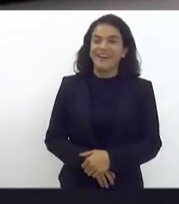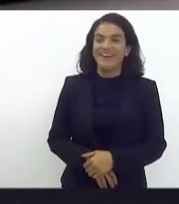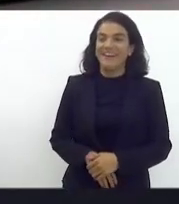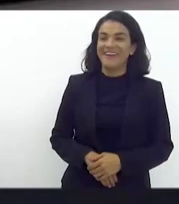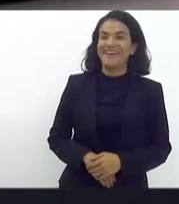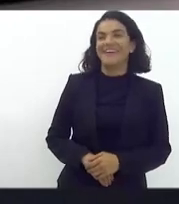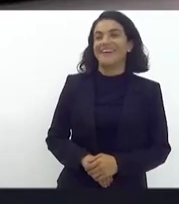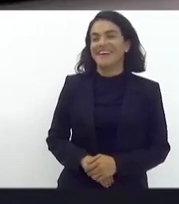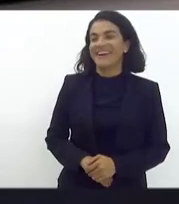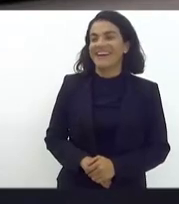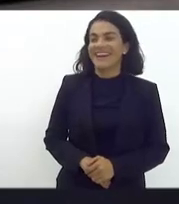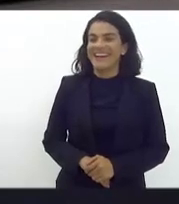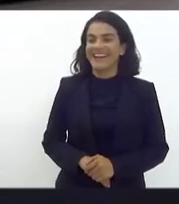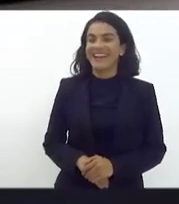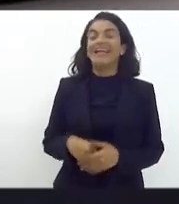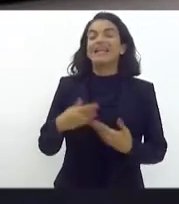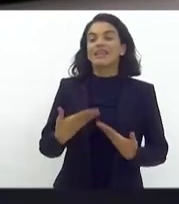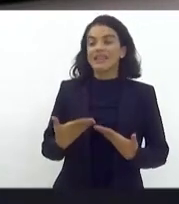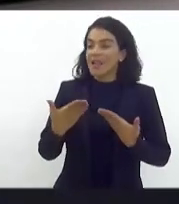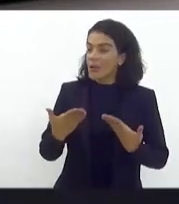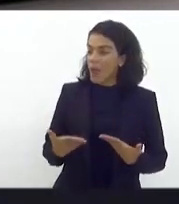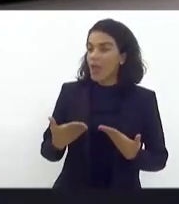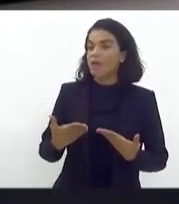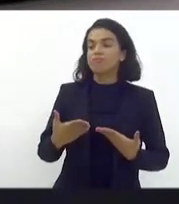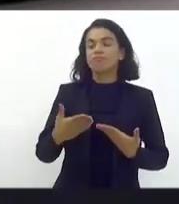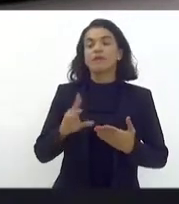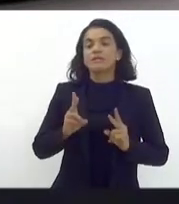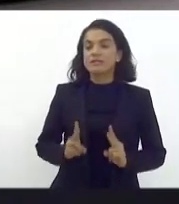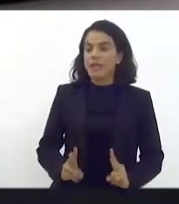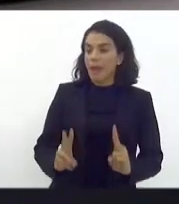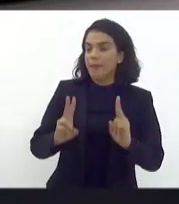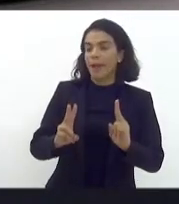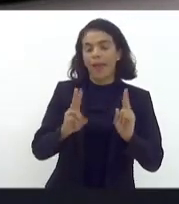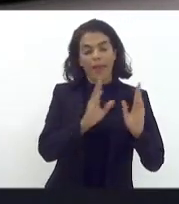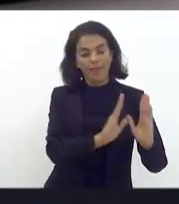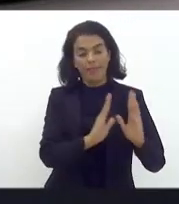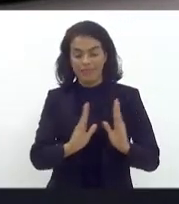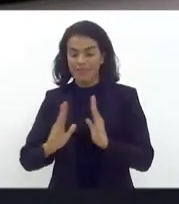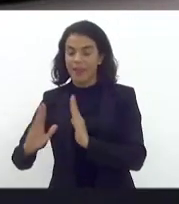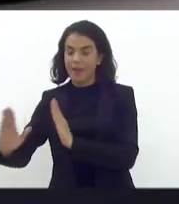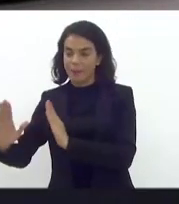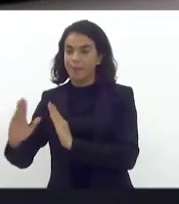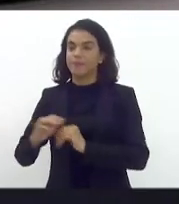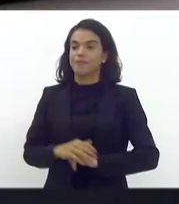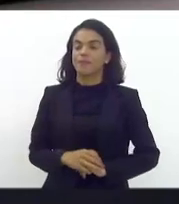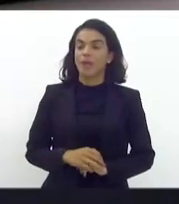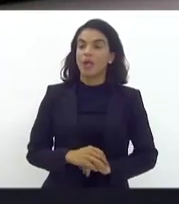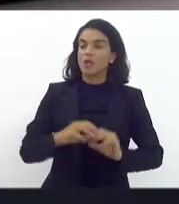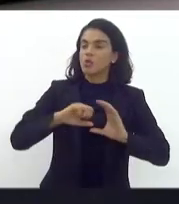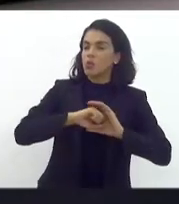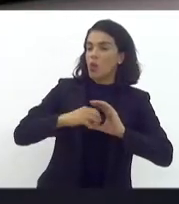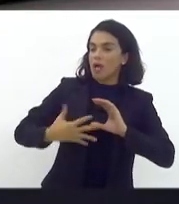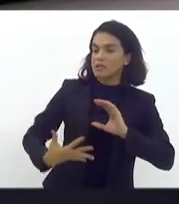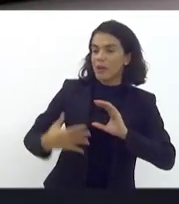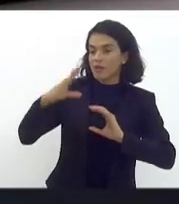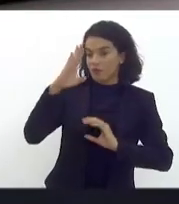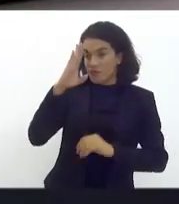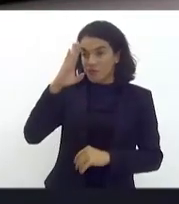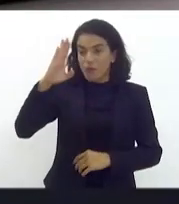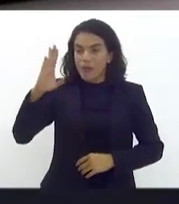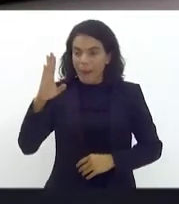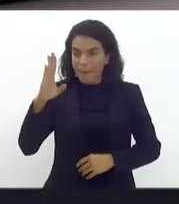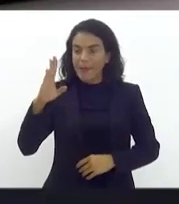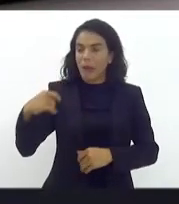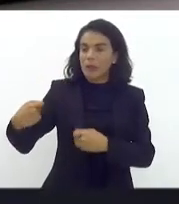respaldo científico aí desde que performada todas essas etapas um aspecto fundamental